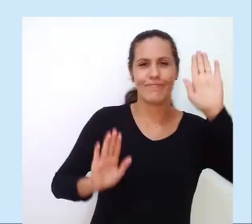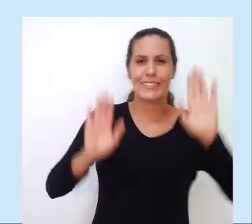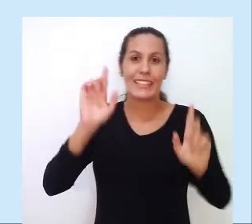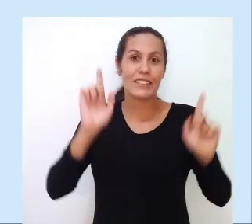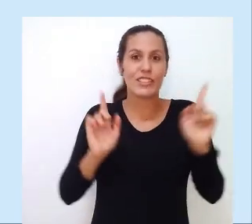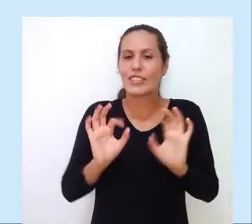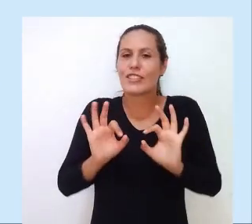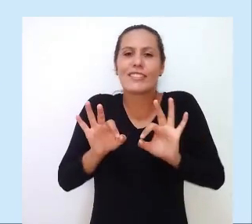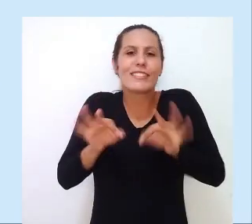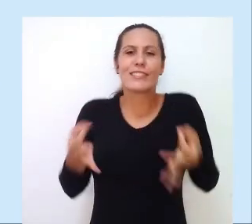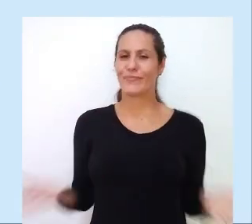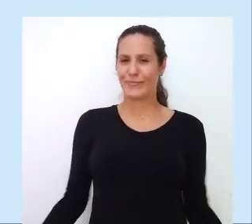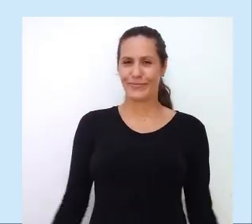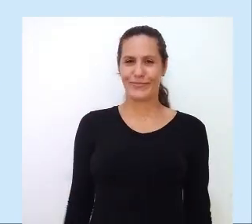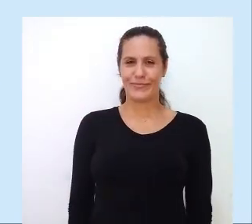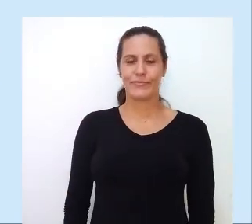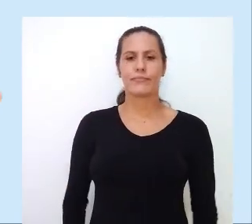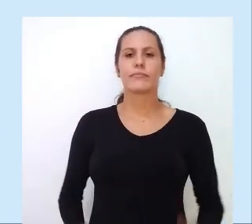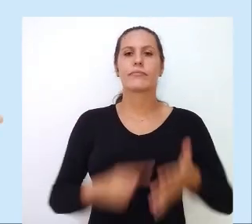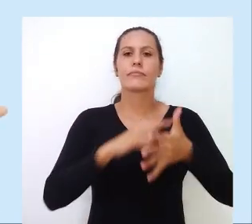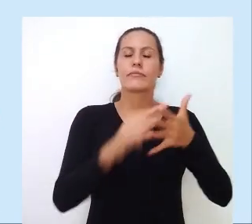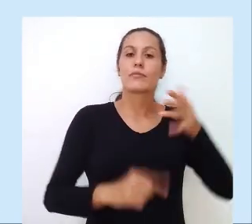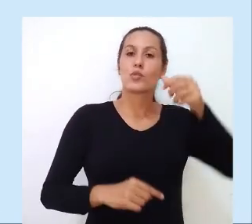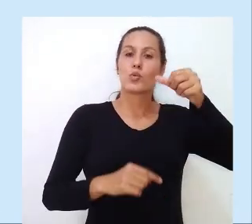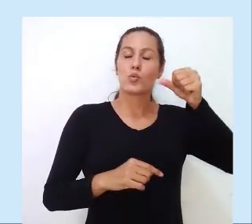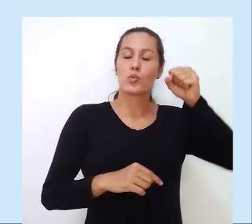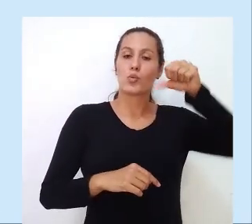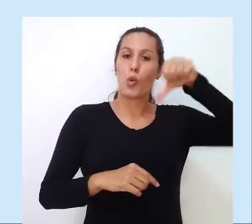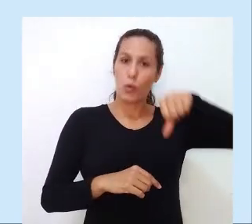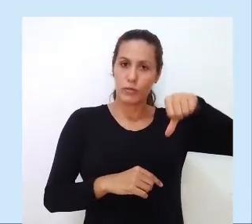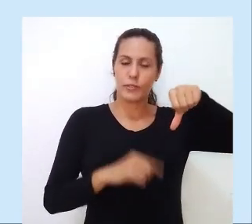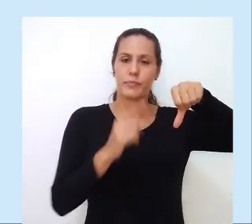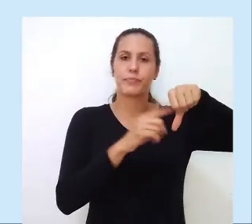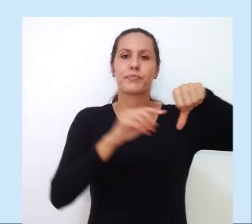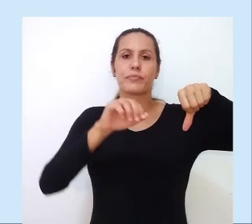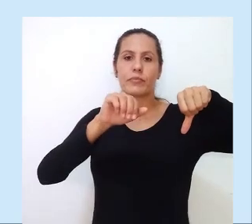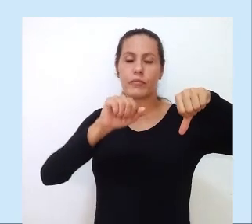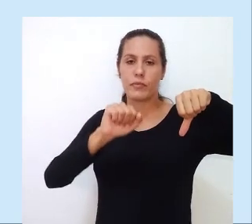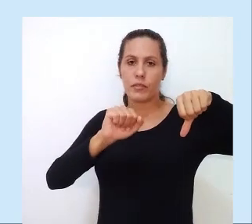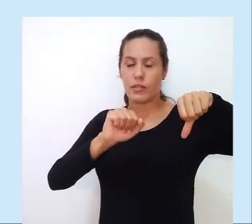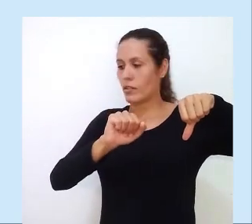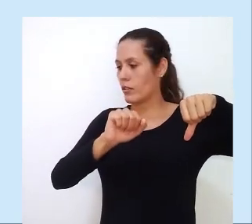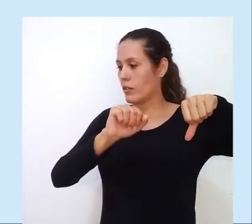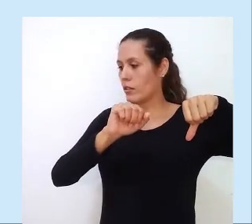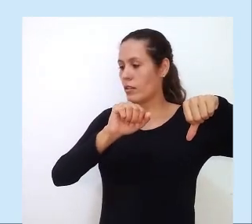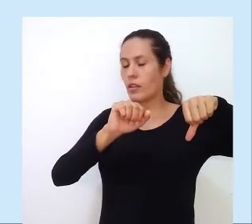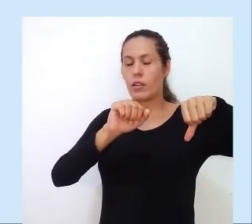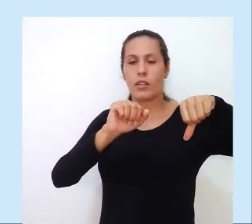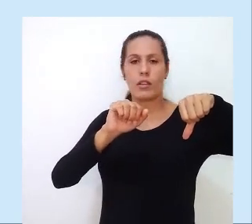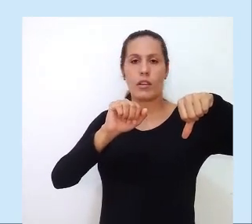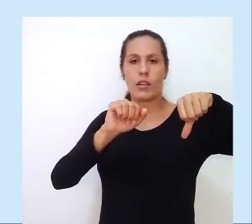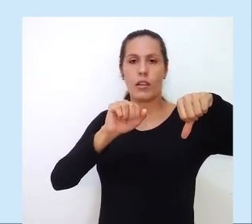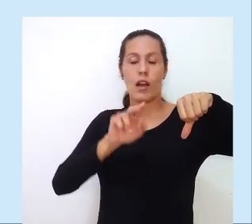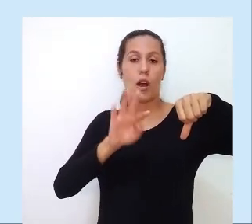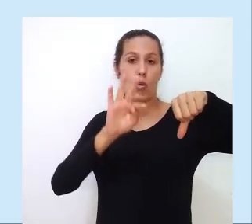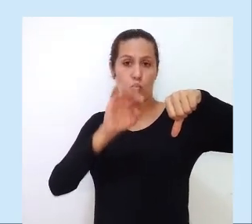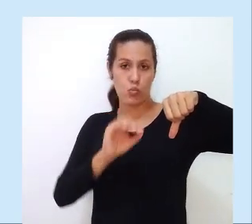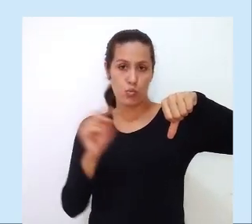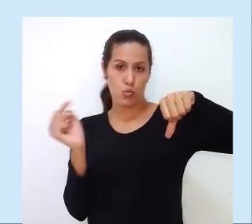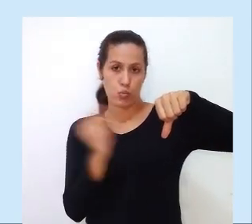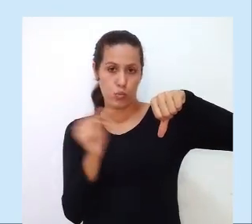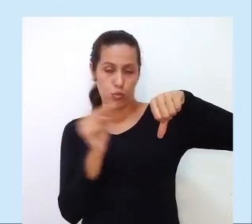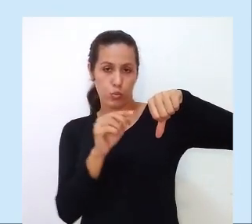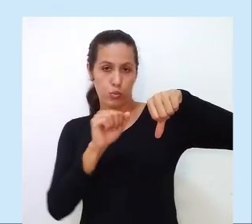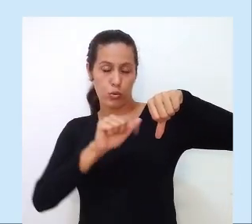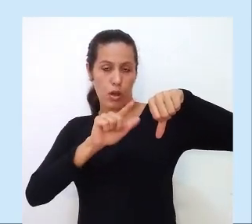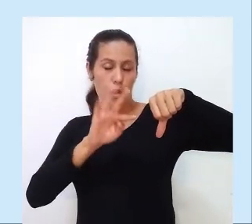gestos, simplesmente. E o alto, que a maioria tem intenção moralizadora, né, e trazem